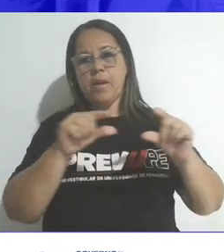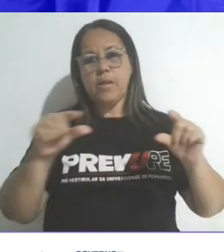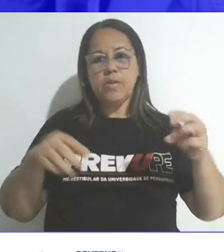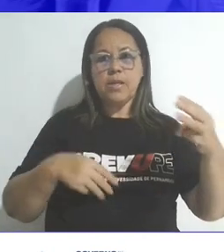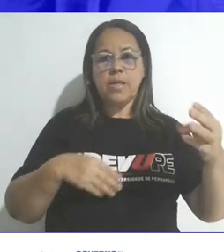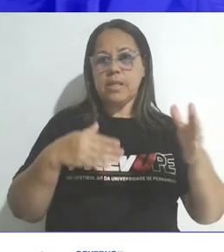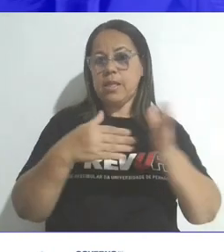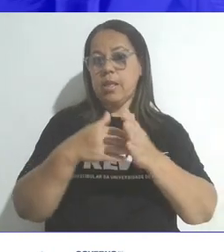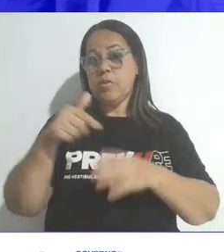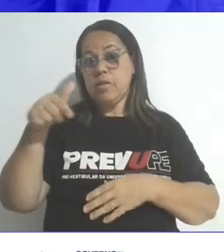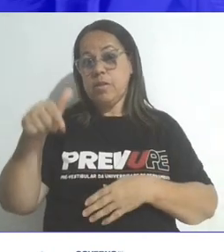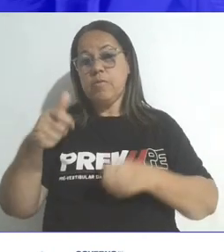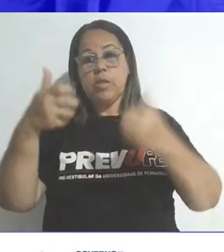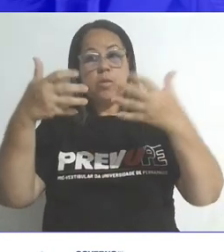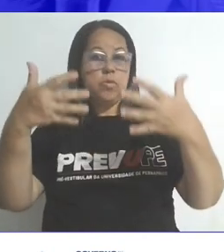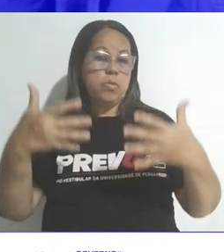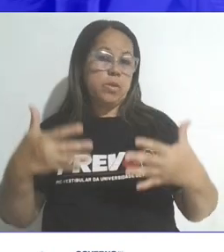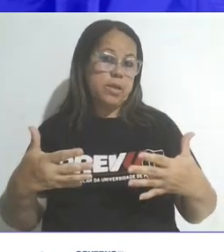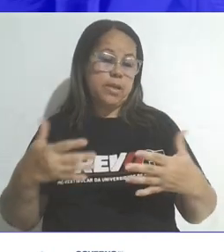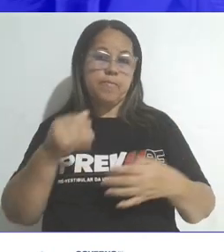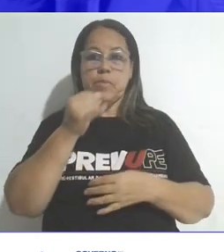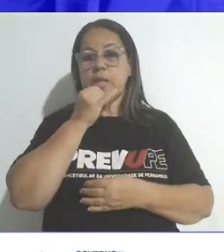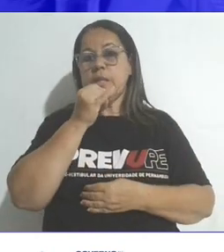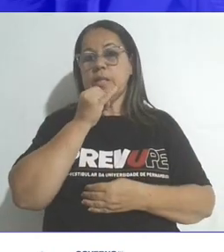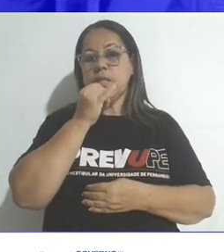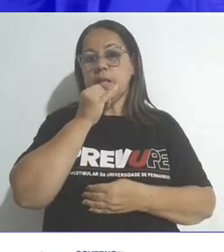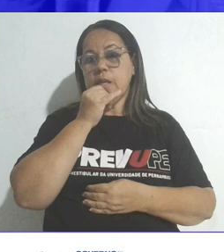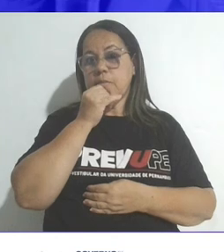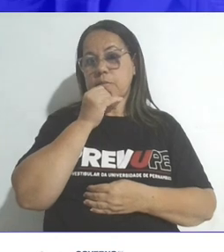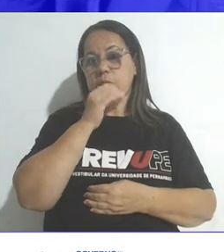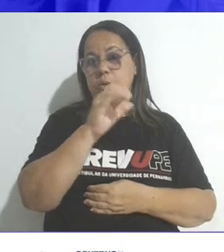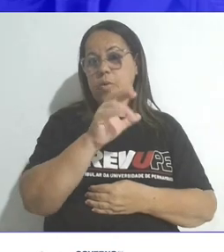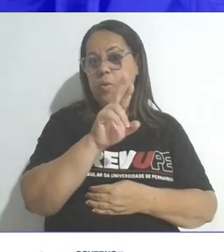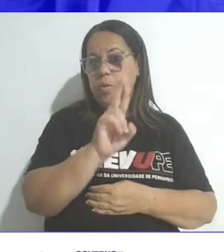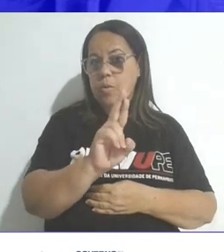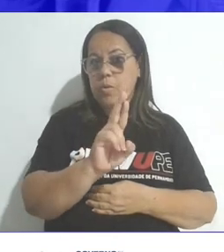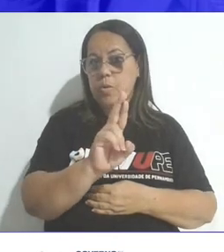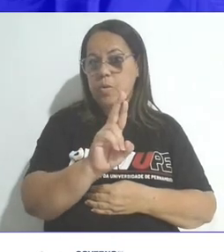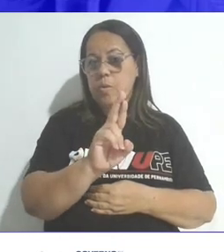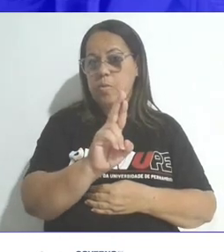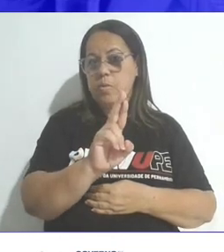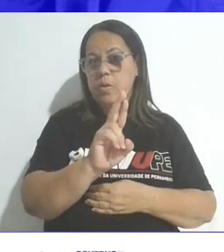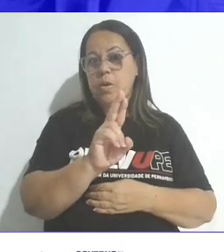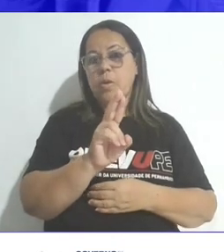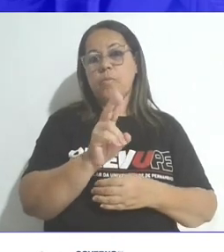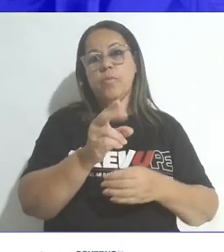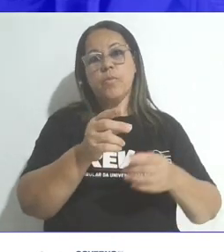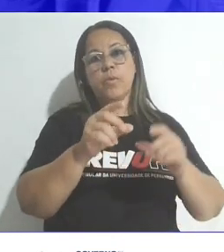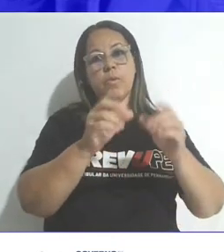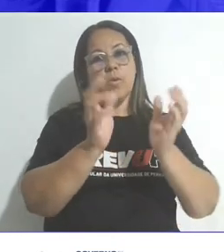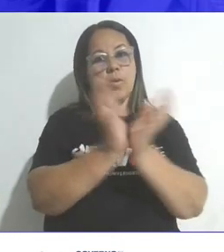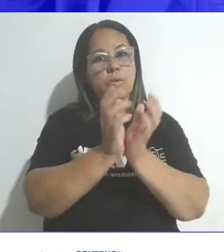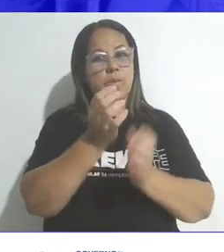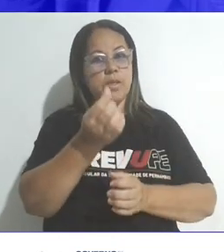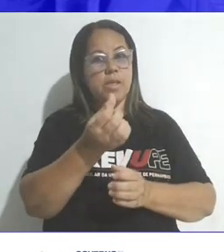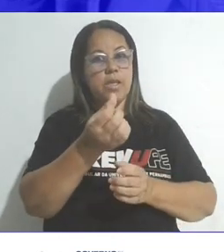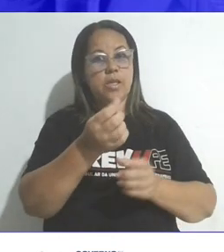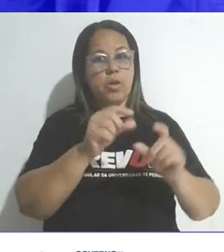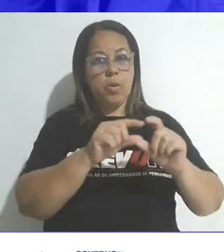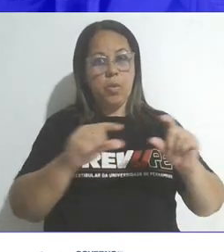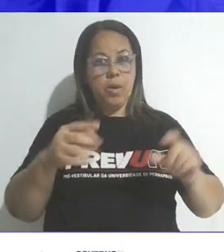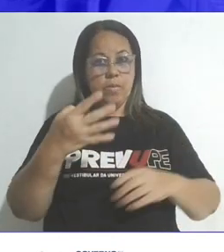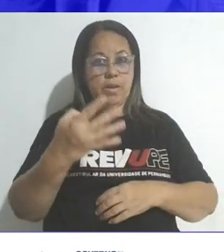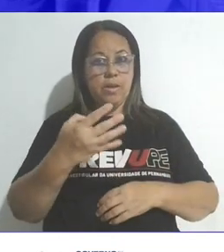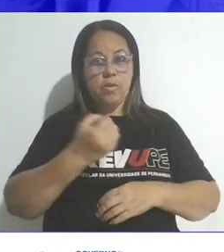7. Nós podemos citar, por exemplo, o cromo, grupo 6, quarto período,